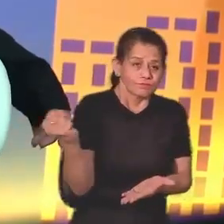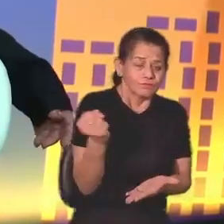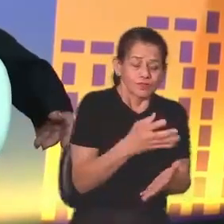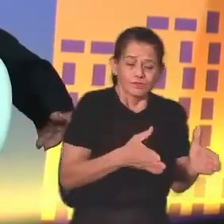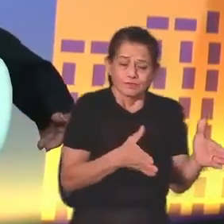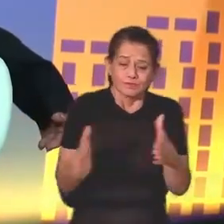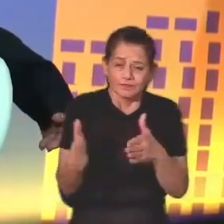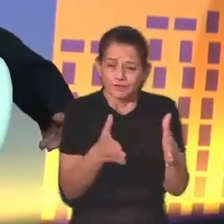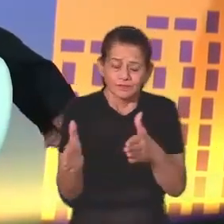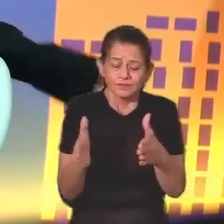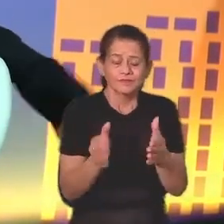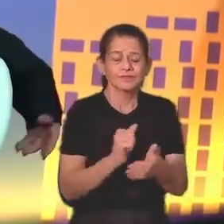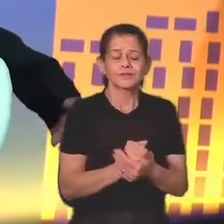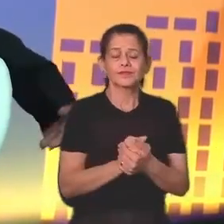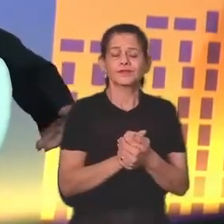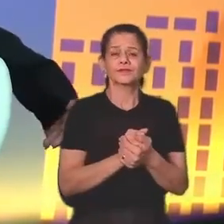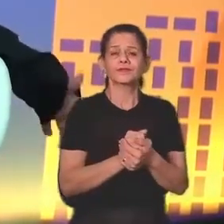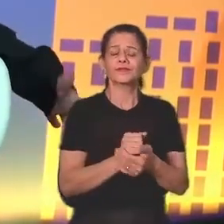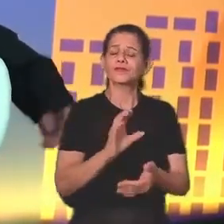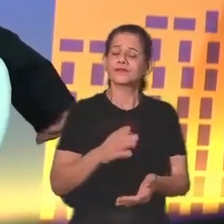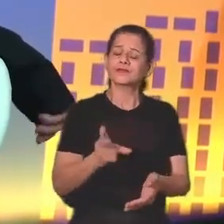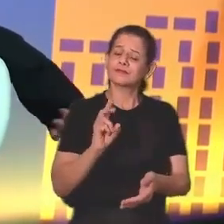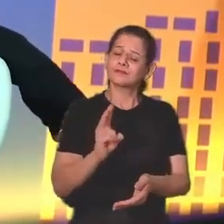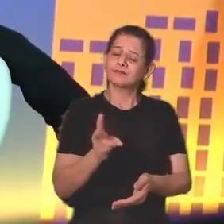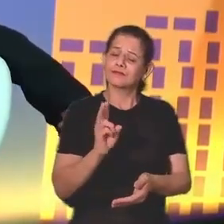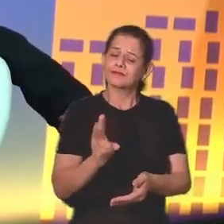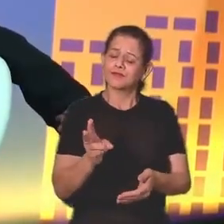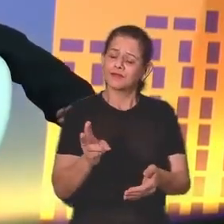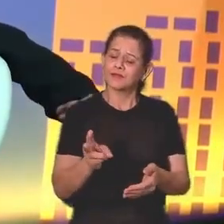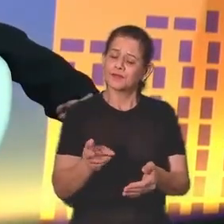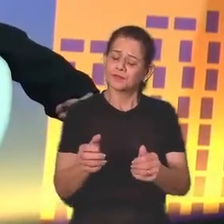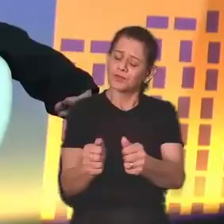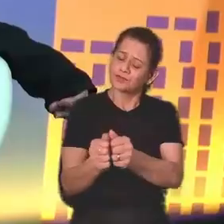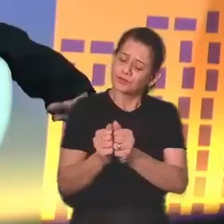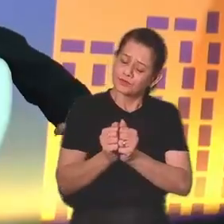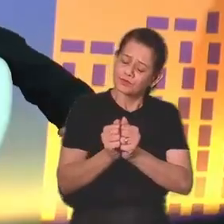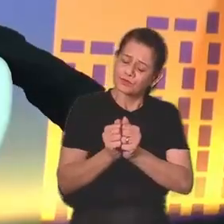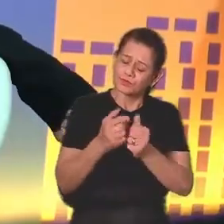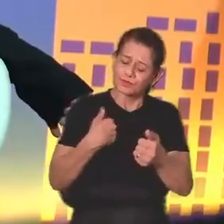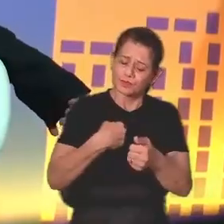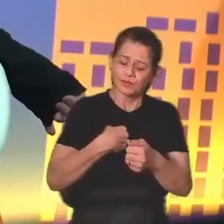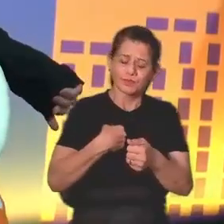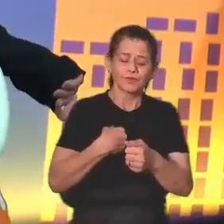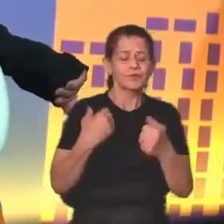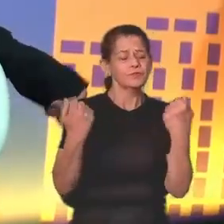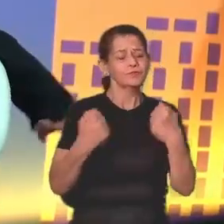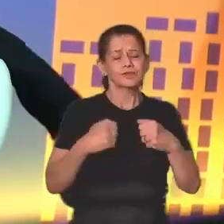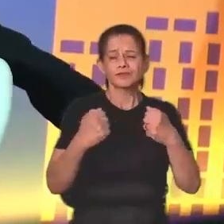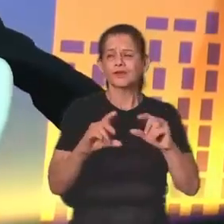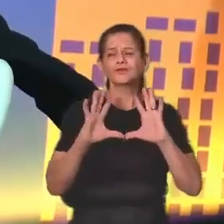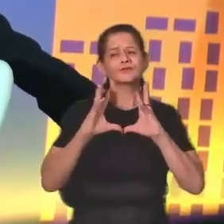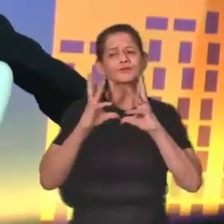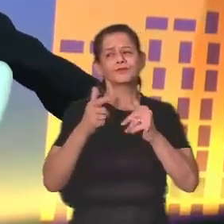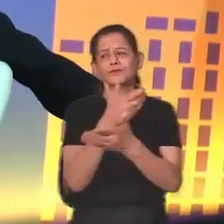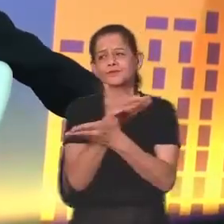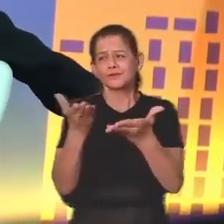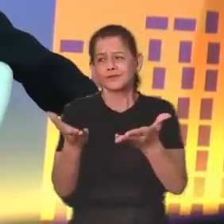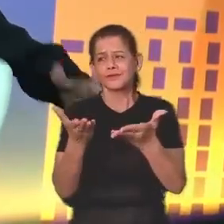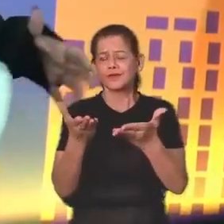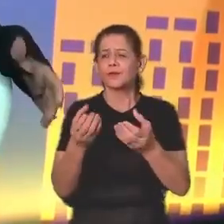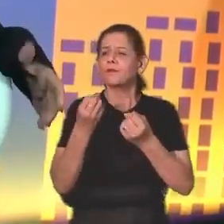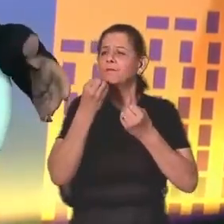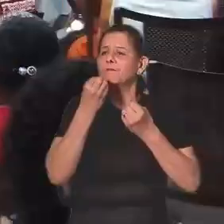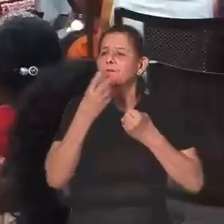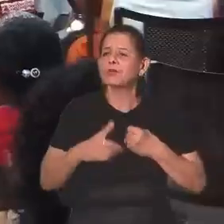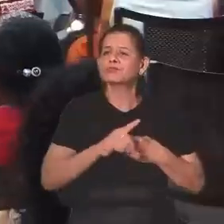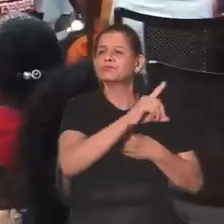vida, eu quero ter você sempre presente comigo, que eu vou precisar de todos. Muito obrigada e um bom